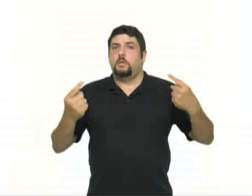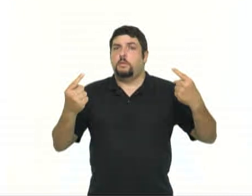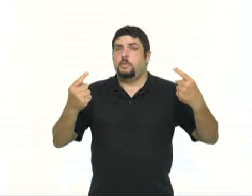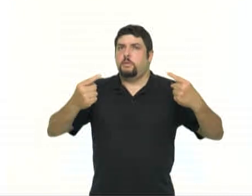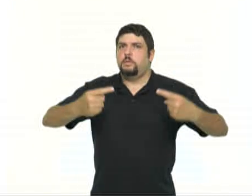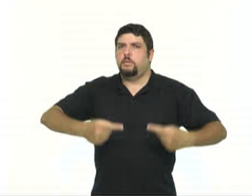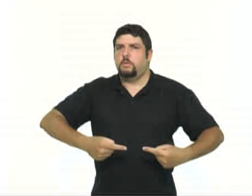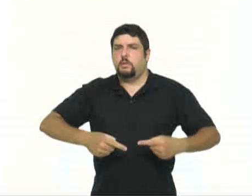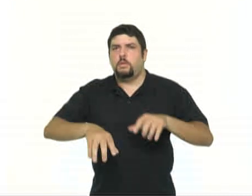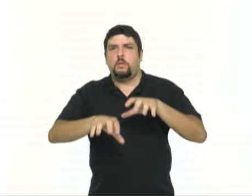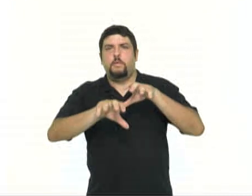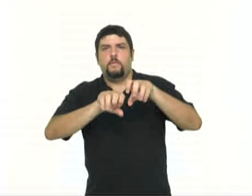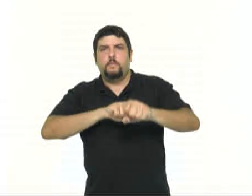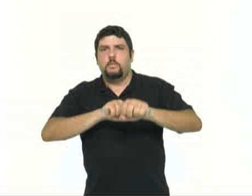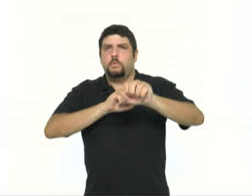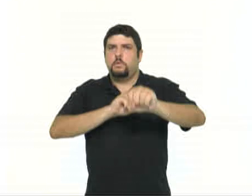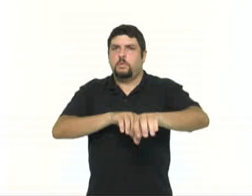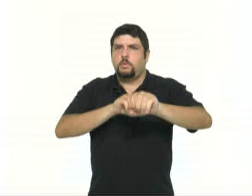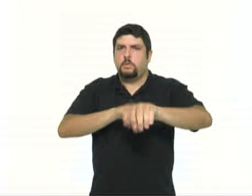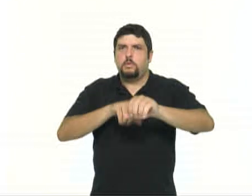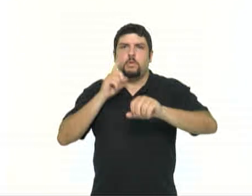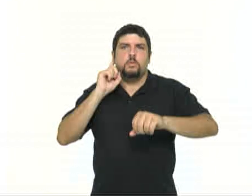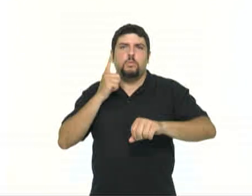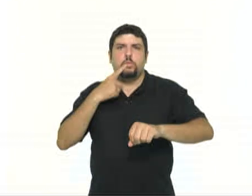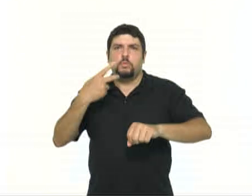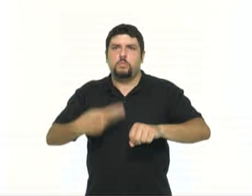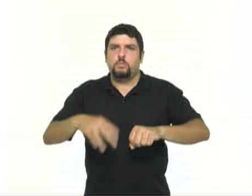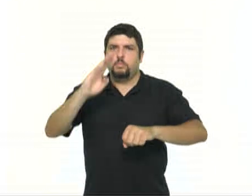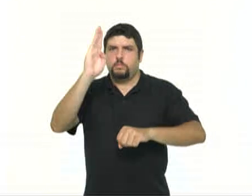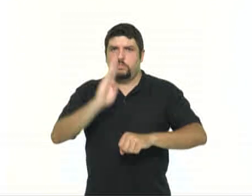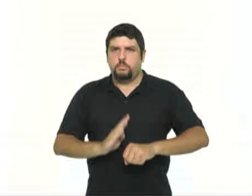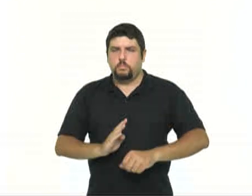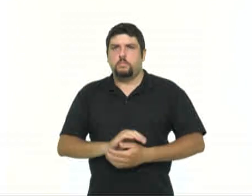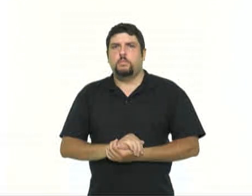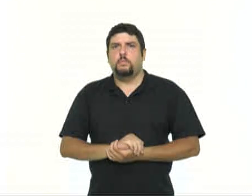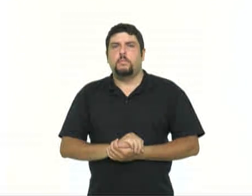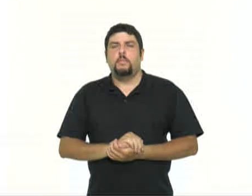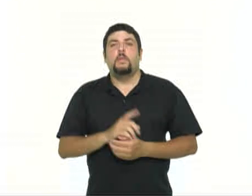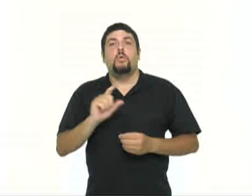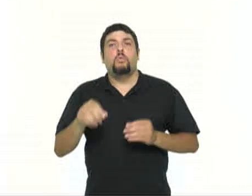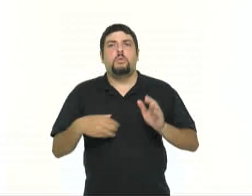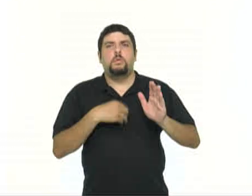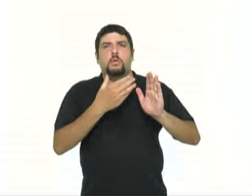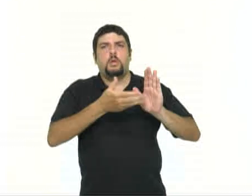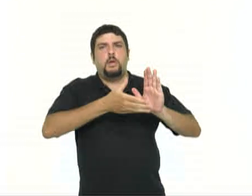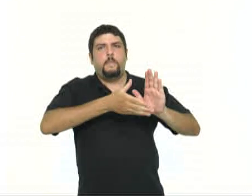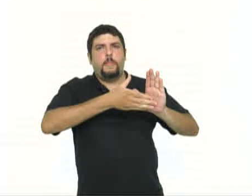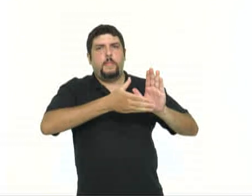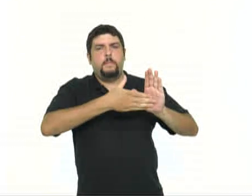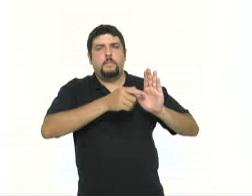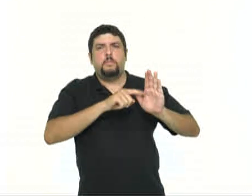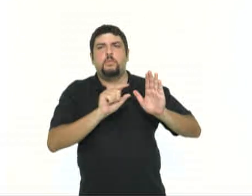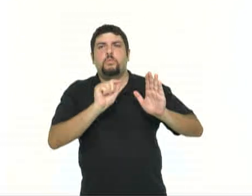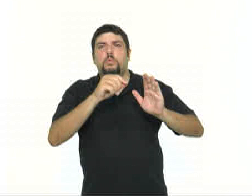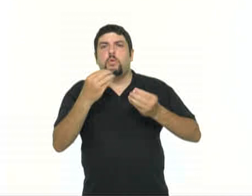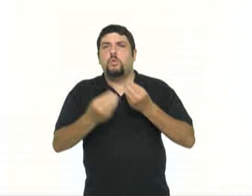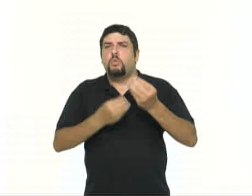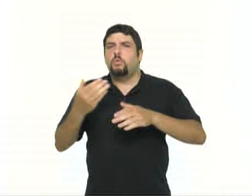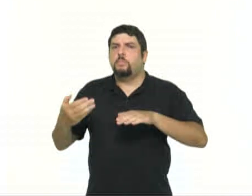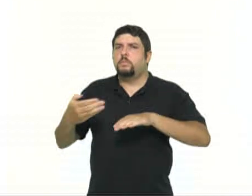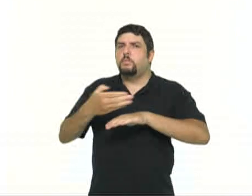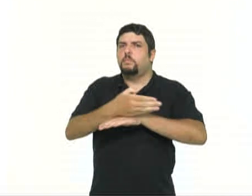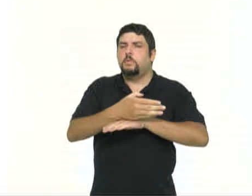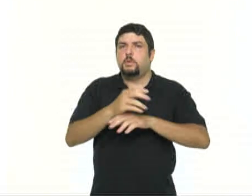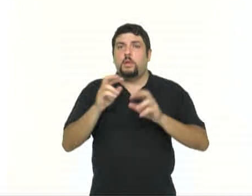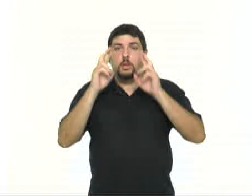para a formação educacional de surdos no Brasil, apresentando proposta de intervenção que